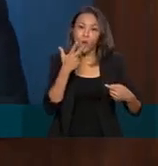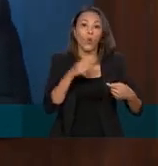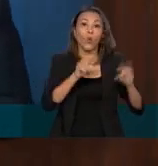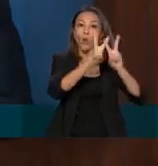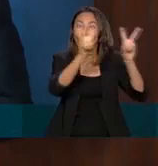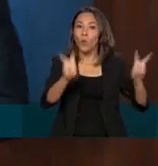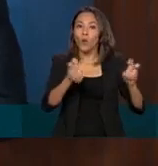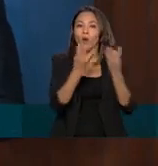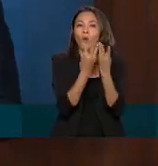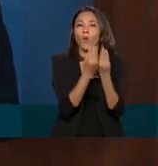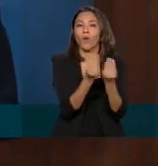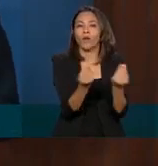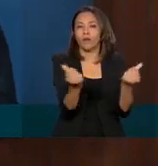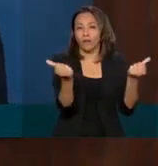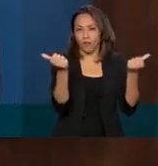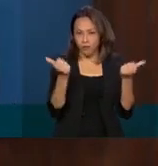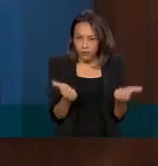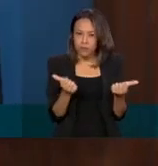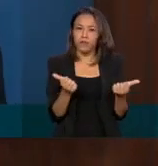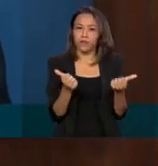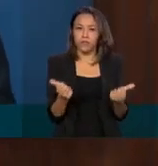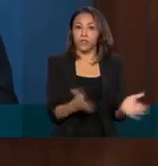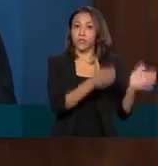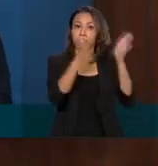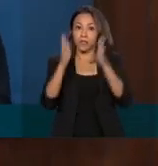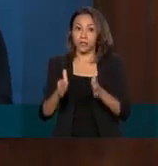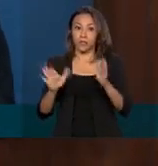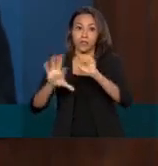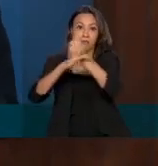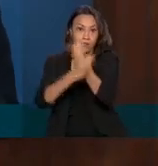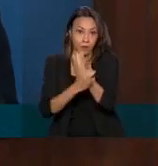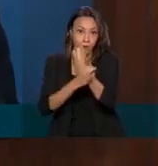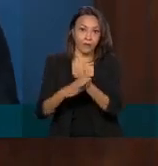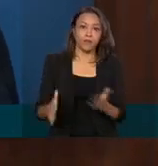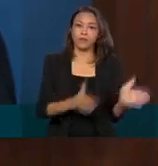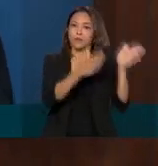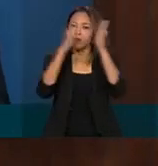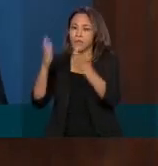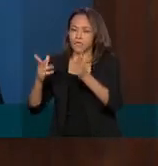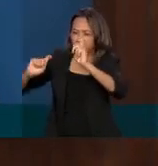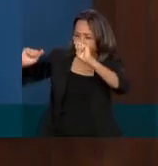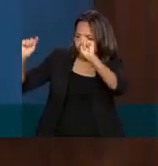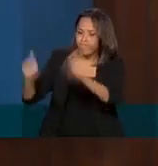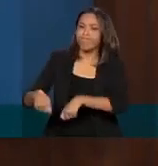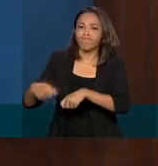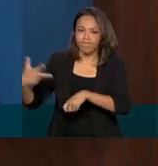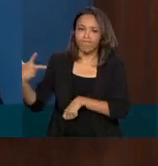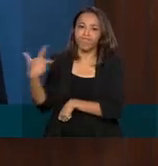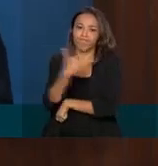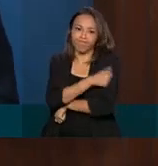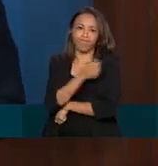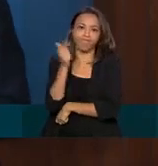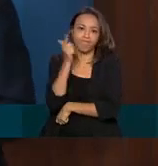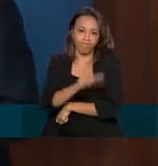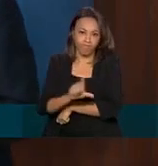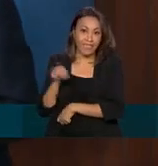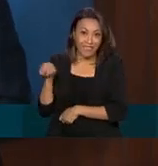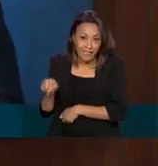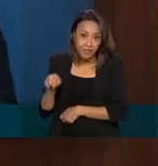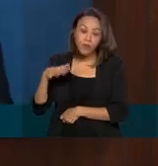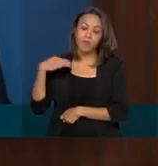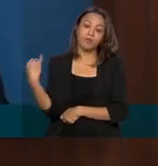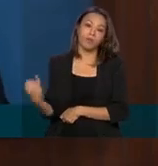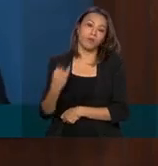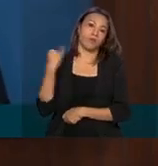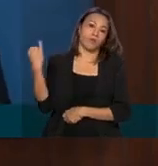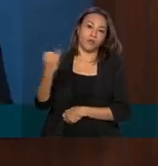qualidade, a gente avalia a parte de segurança e a parte de eficácia. A parte de eficácia é extremamente importante a